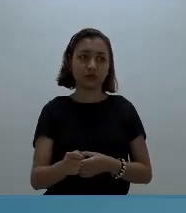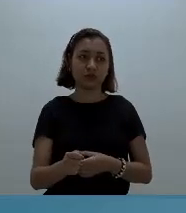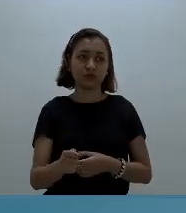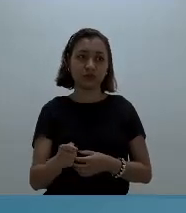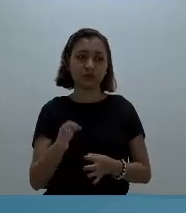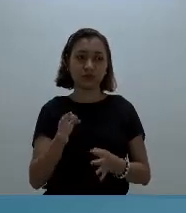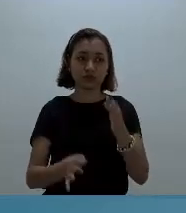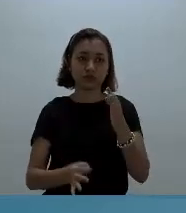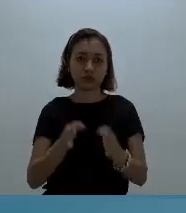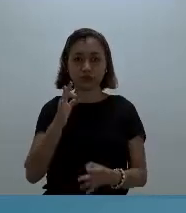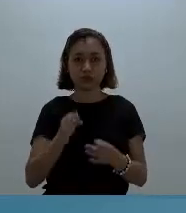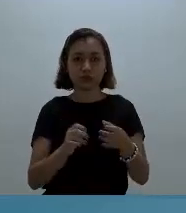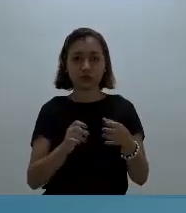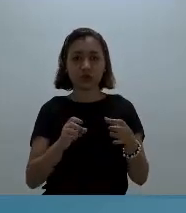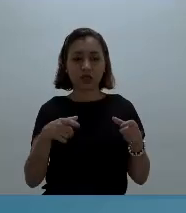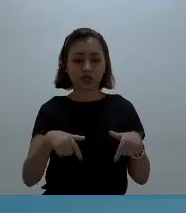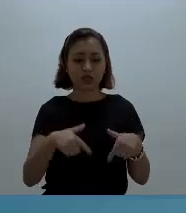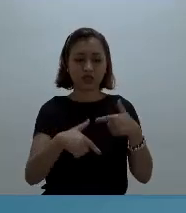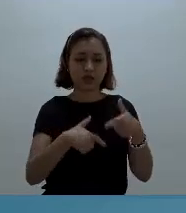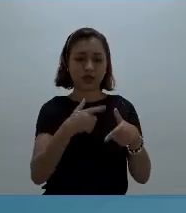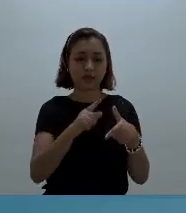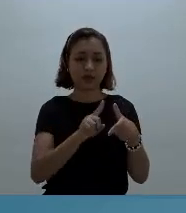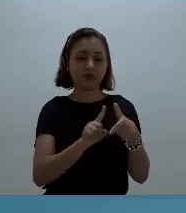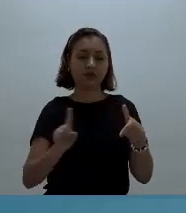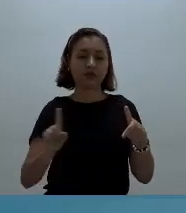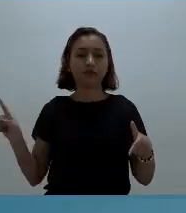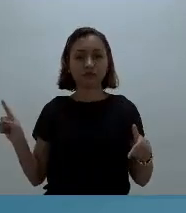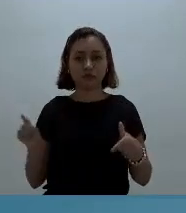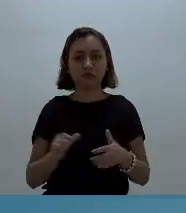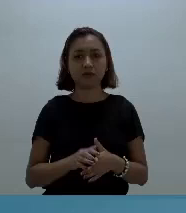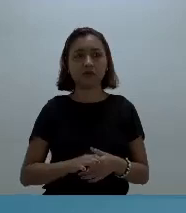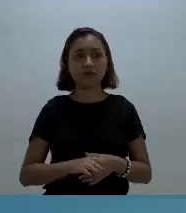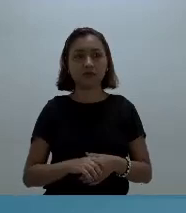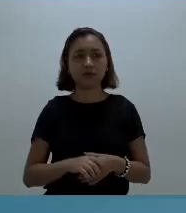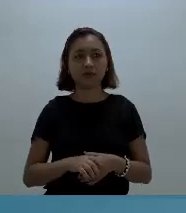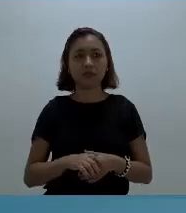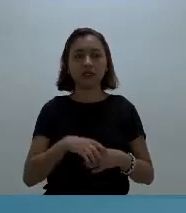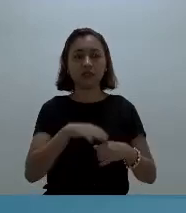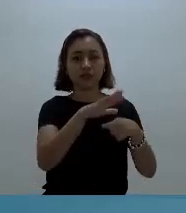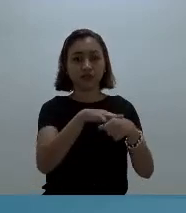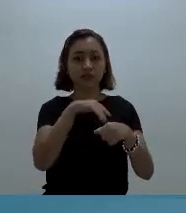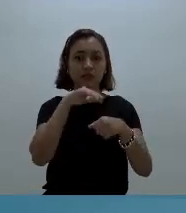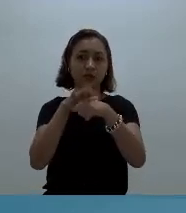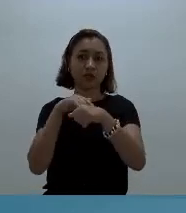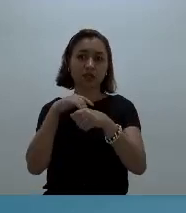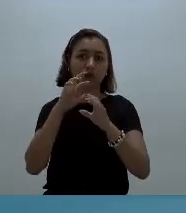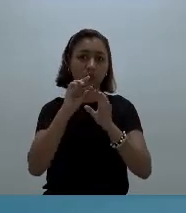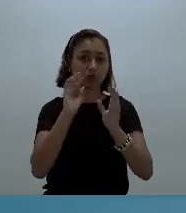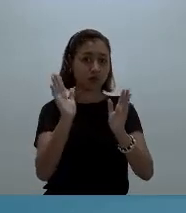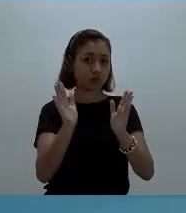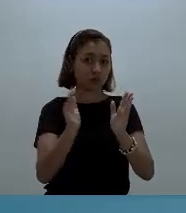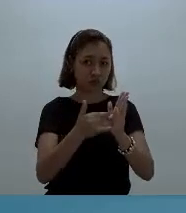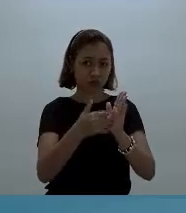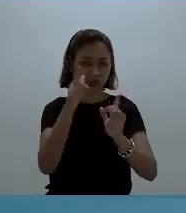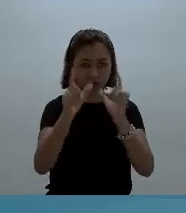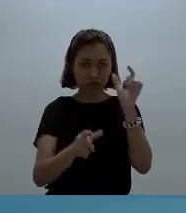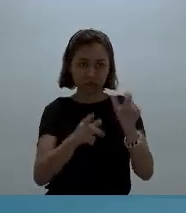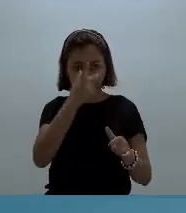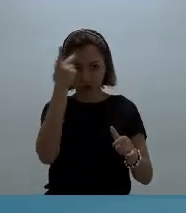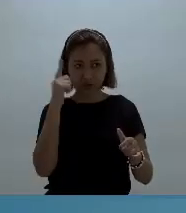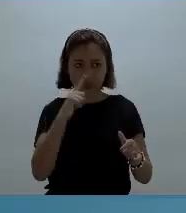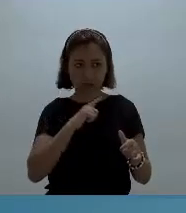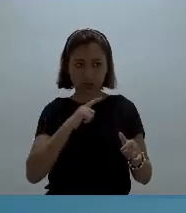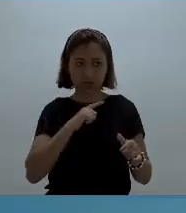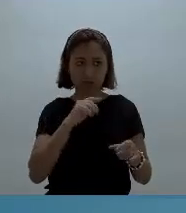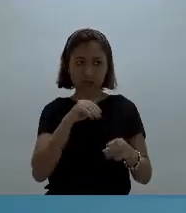A redação desse magistrado e o respectivo doutor serão intimados de todos os atos do processo. Essas são as alterações. Sugerindo, a autoria